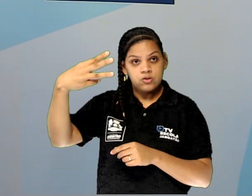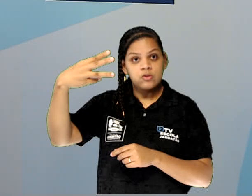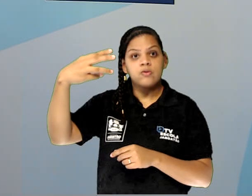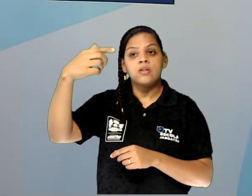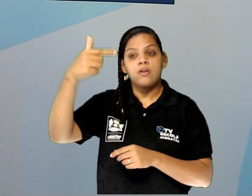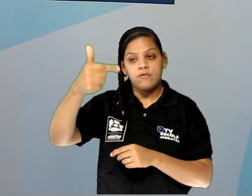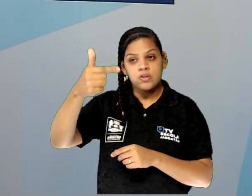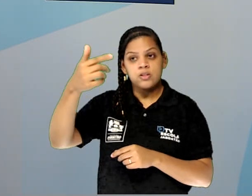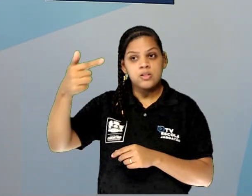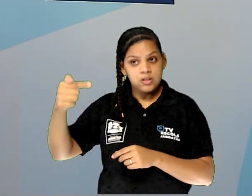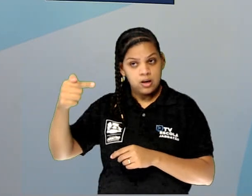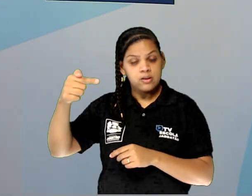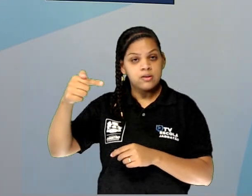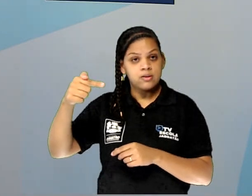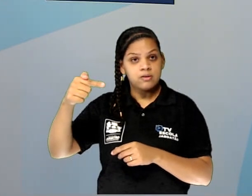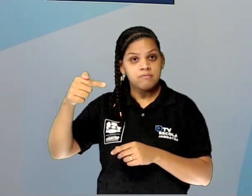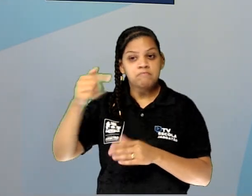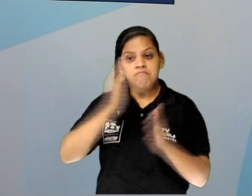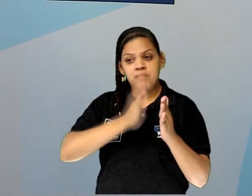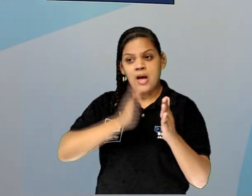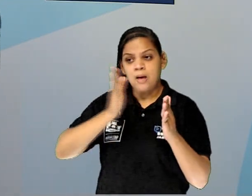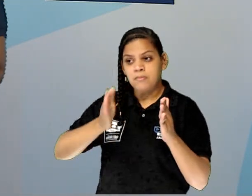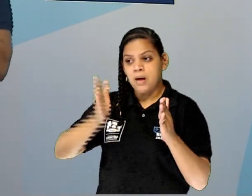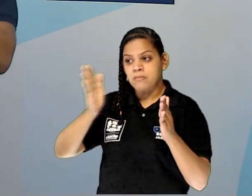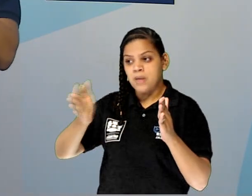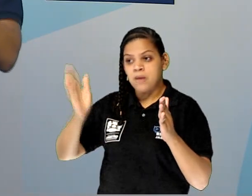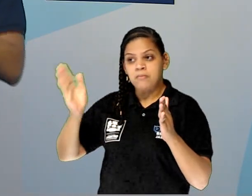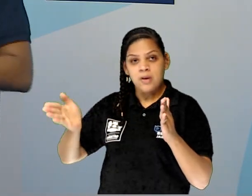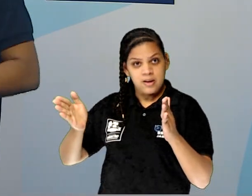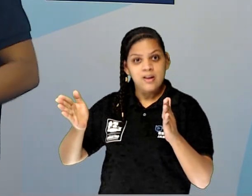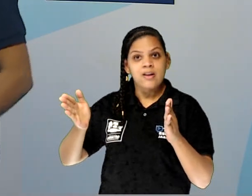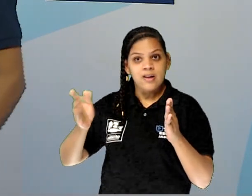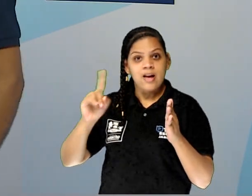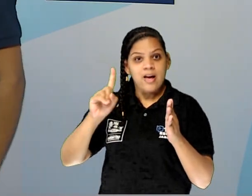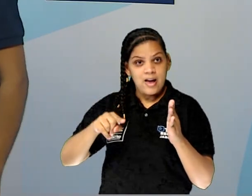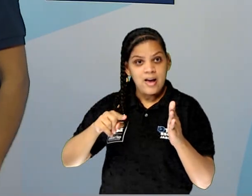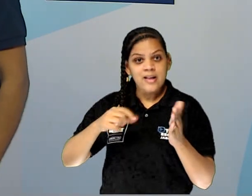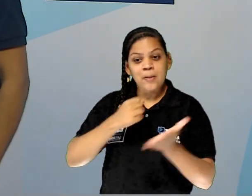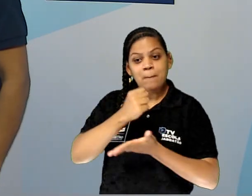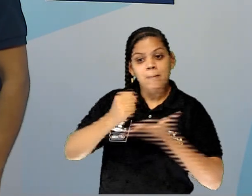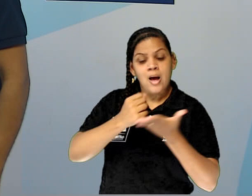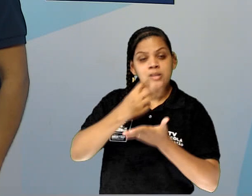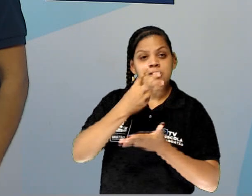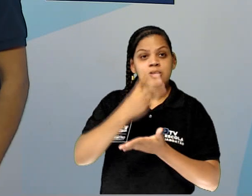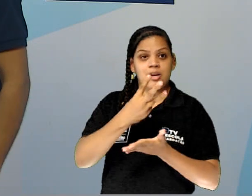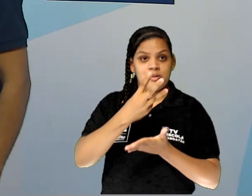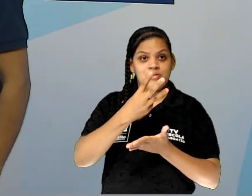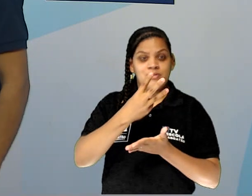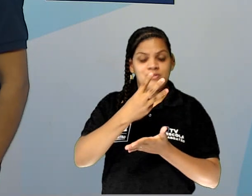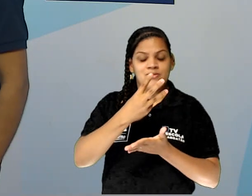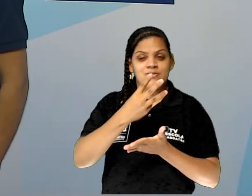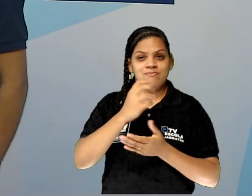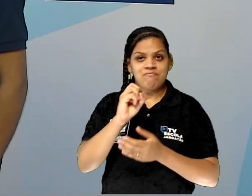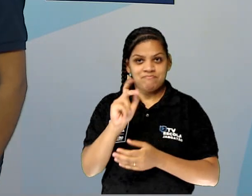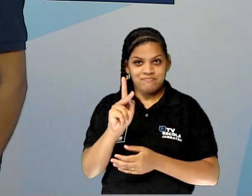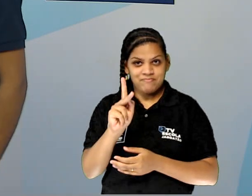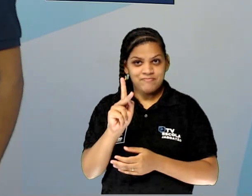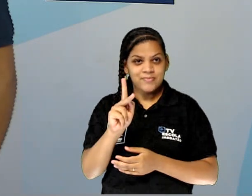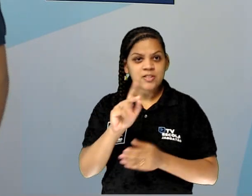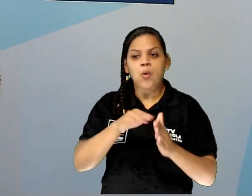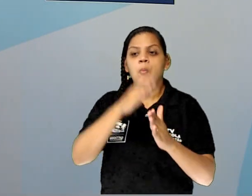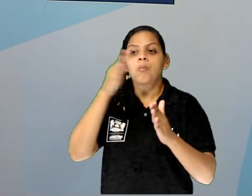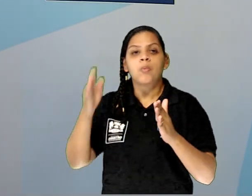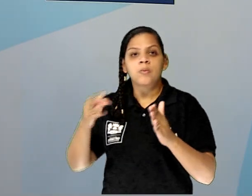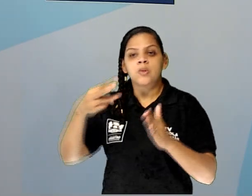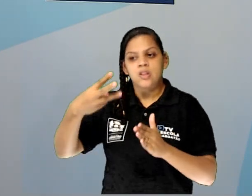vai dar 27. Então, essa sequência é justamente as de base 3, certo? Então, quem é o próximo? 3